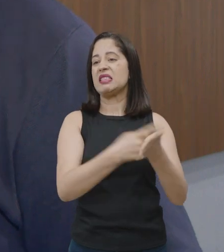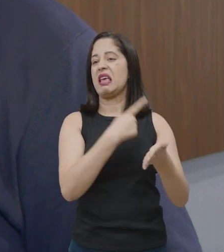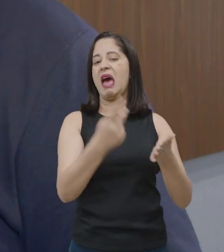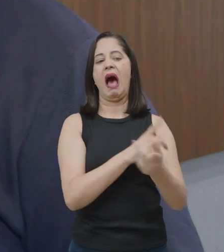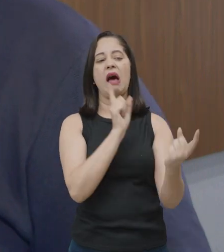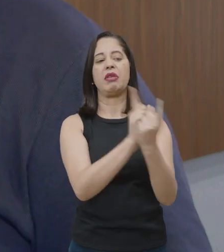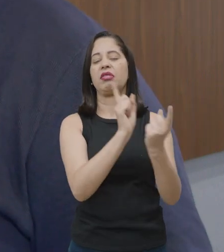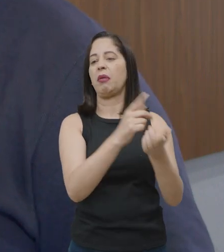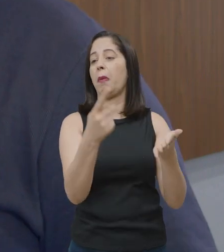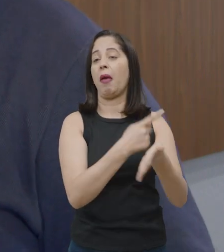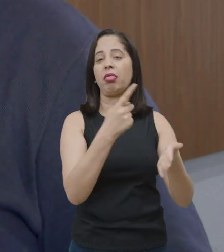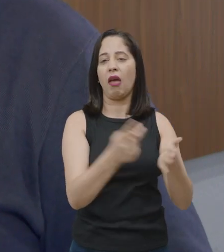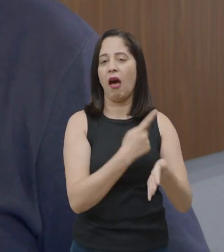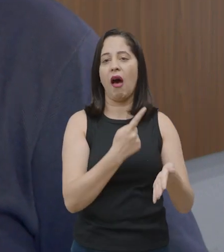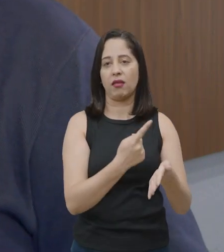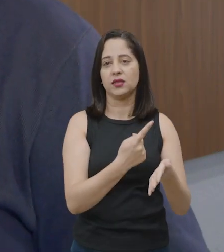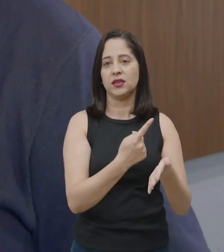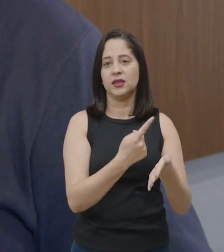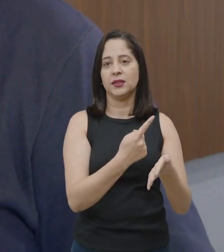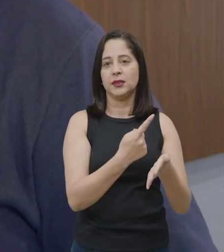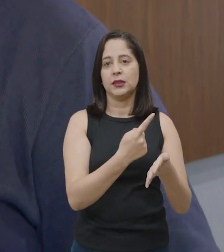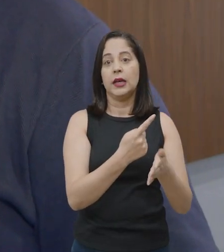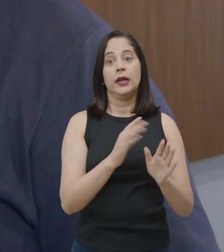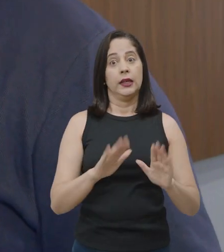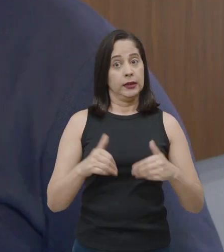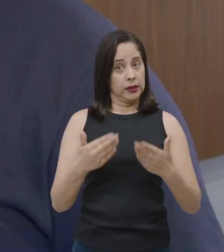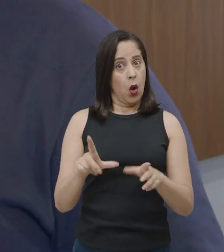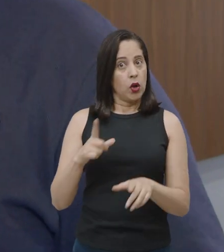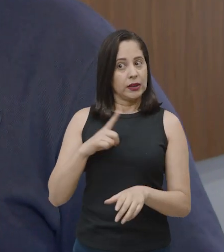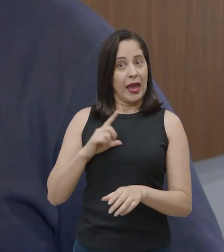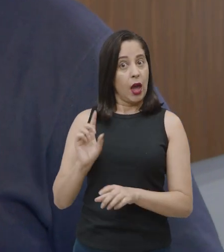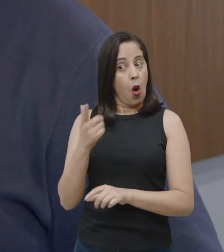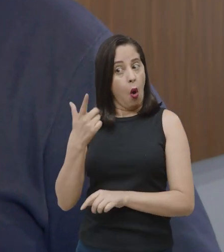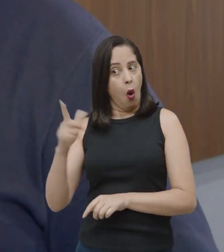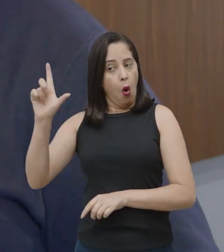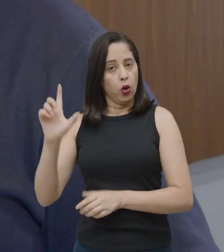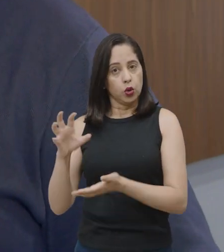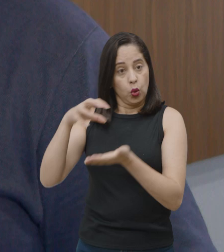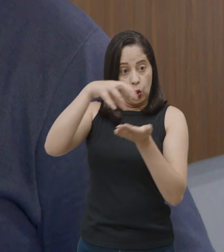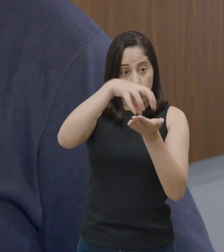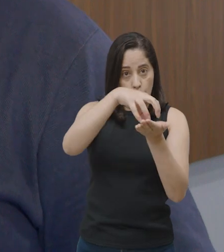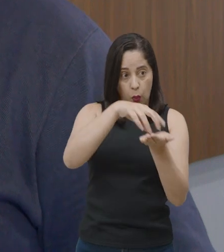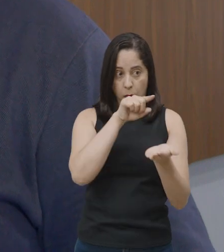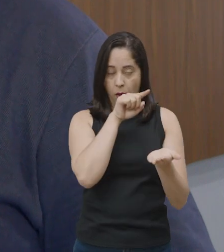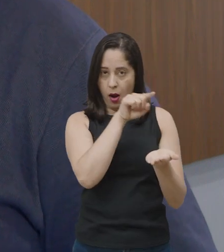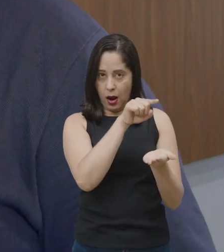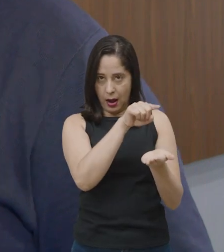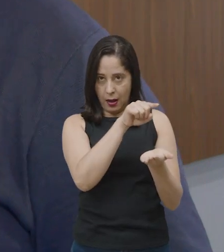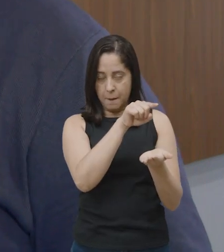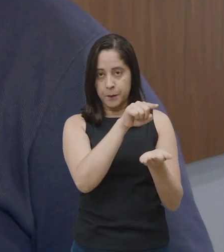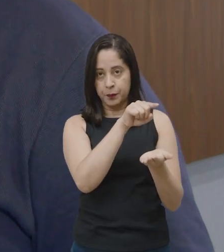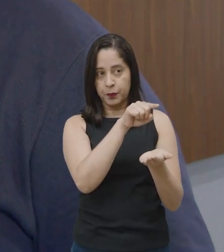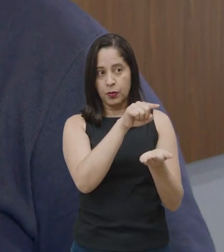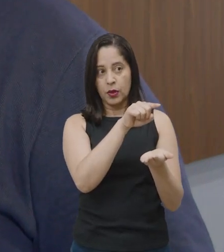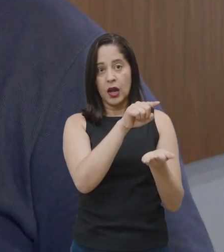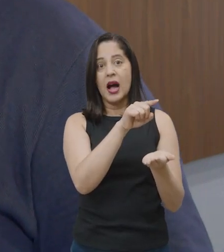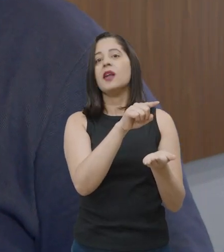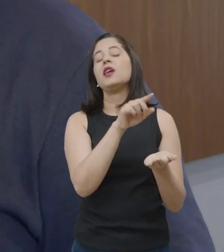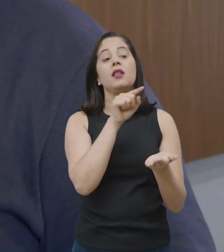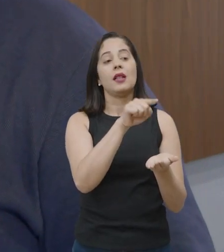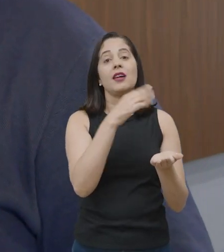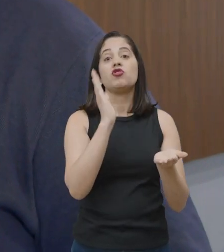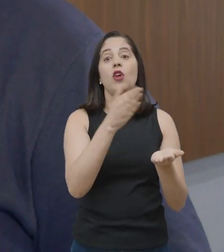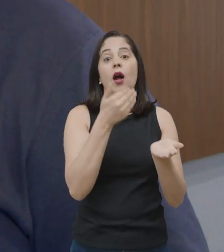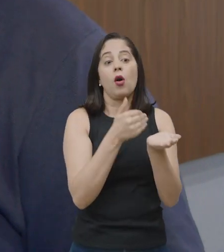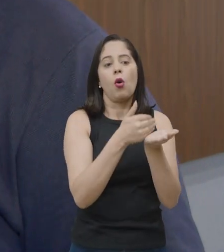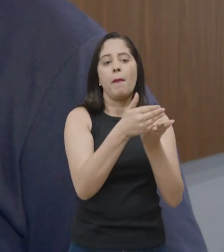atendendo conforme o protocolo que manda o Ministério, né? Tem um CGU, Conselho Gestor de Unidade, naquela UBS, que se reúne uma vez por mês e